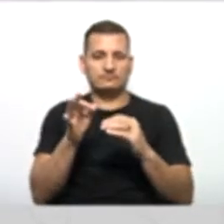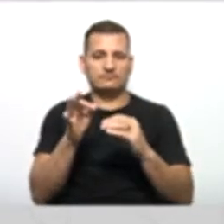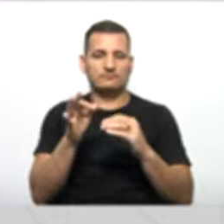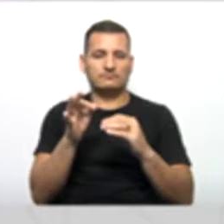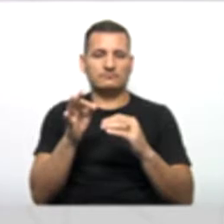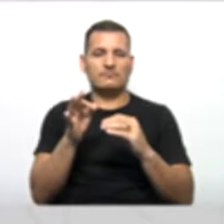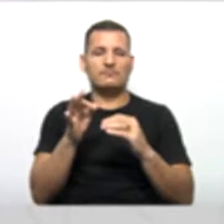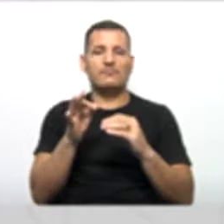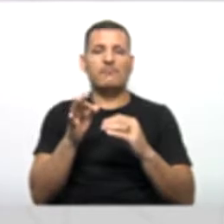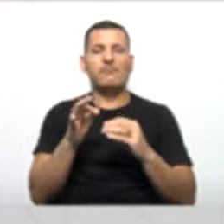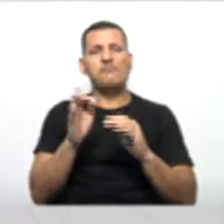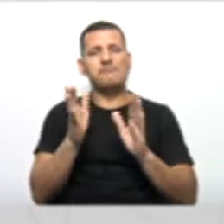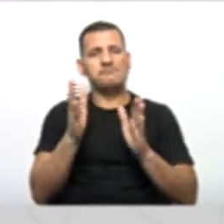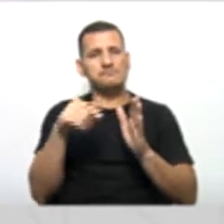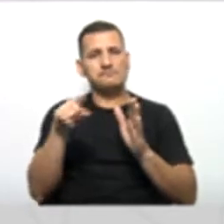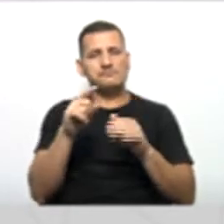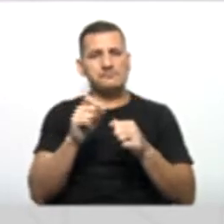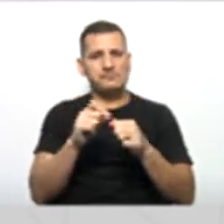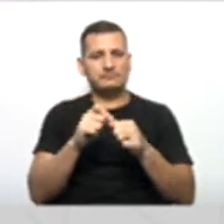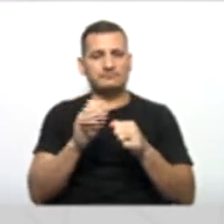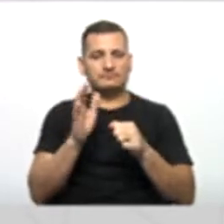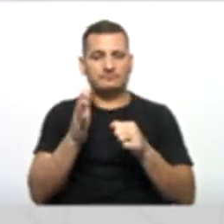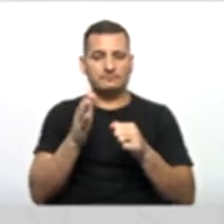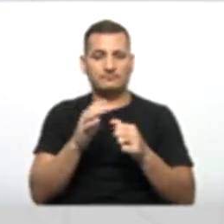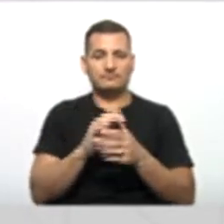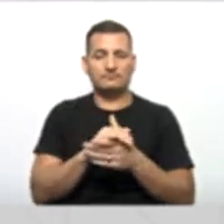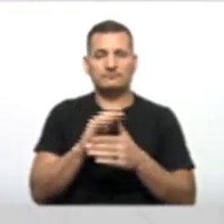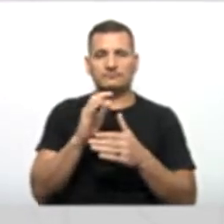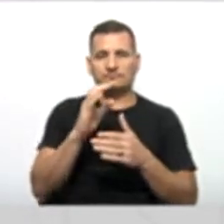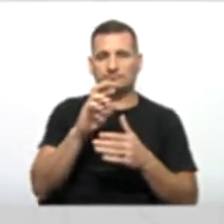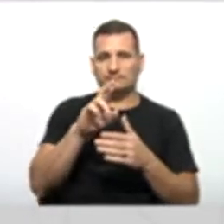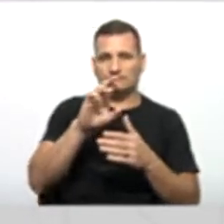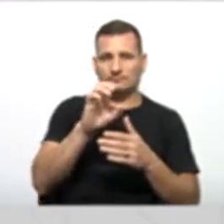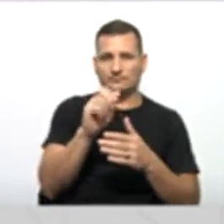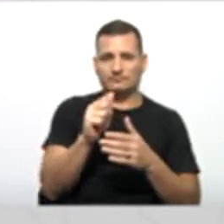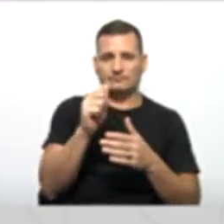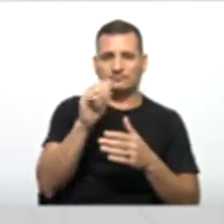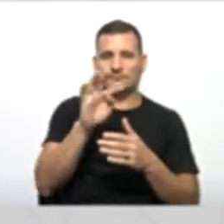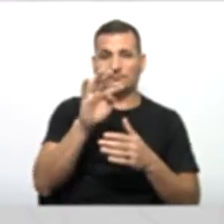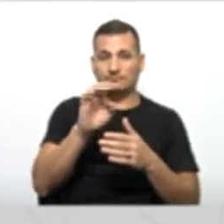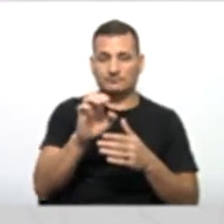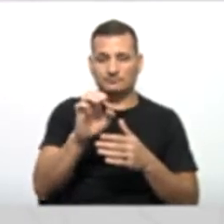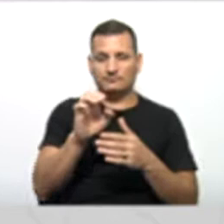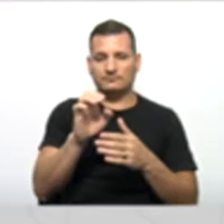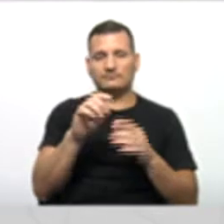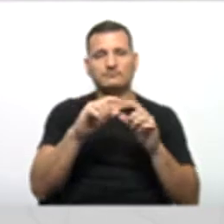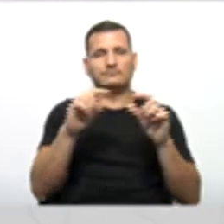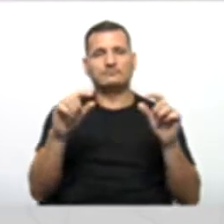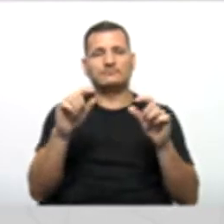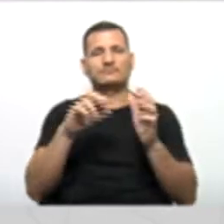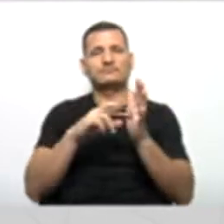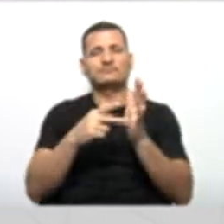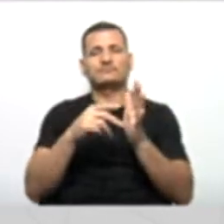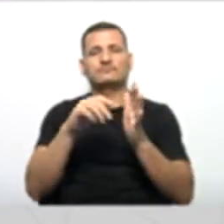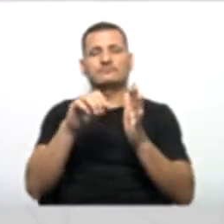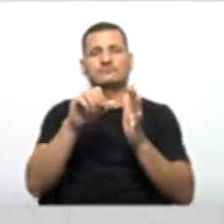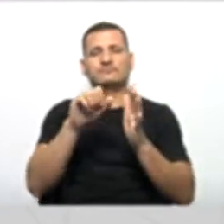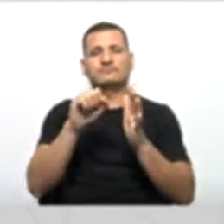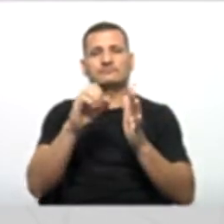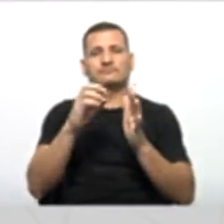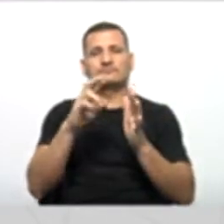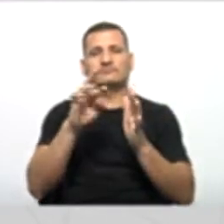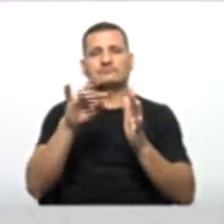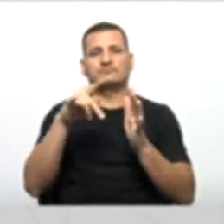aqui vocês já fizeram então e se essa parte sim aqui ó se chama script sql